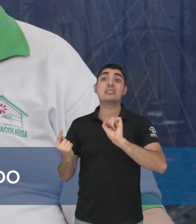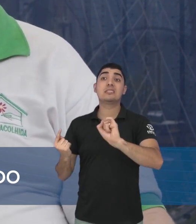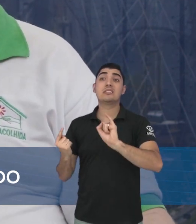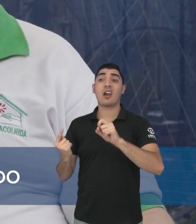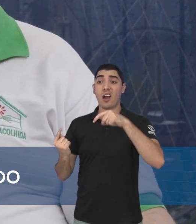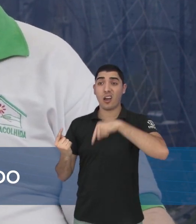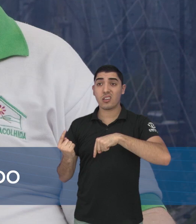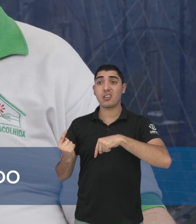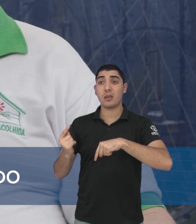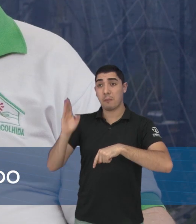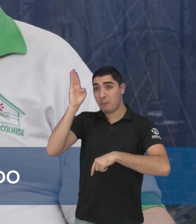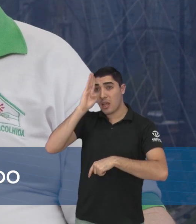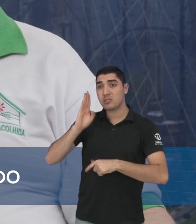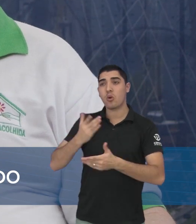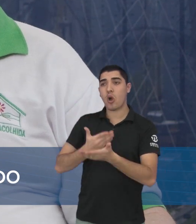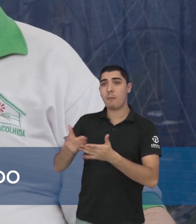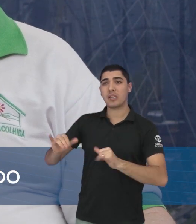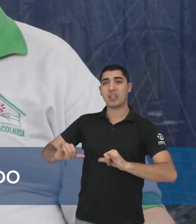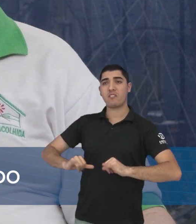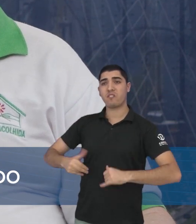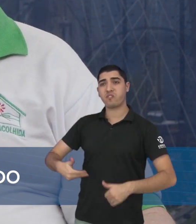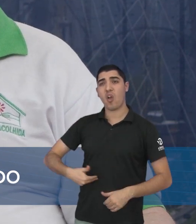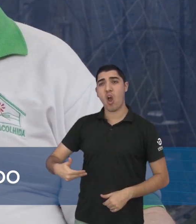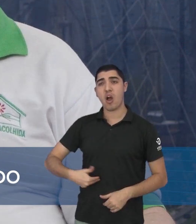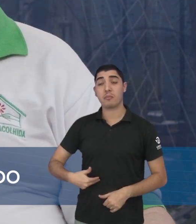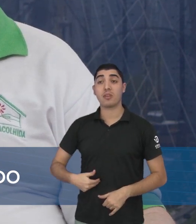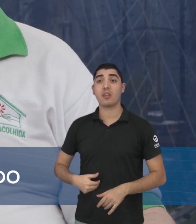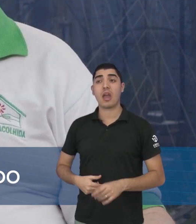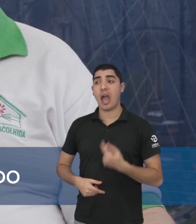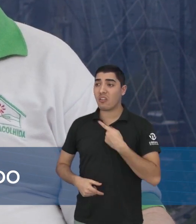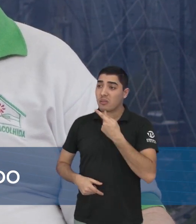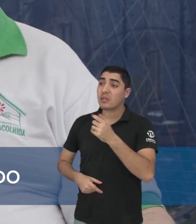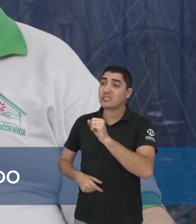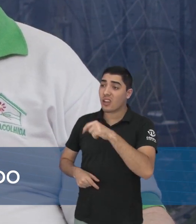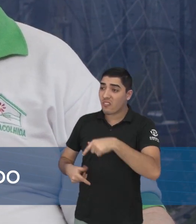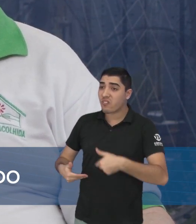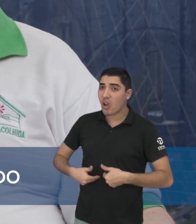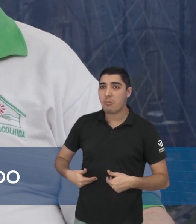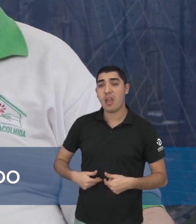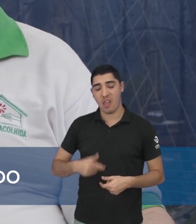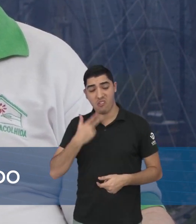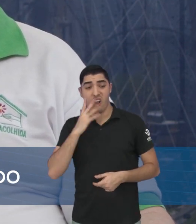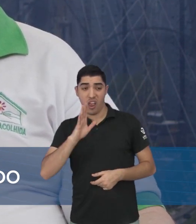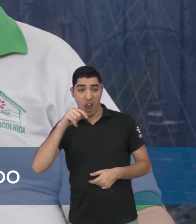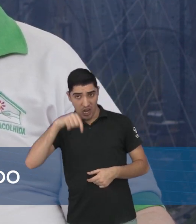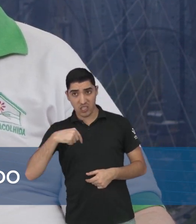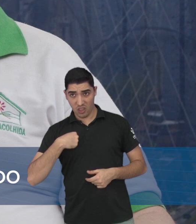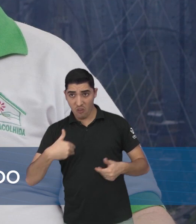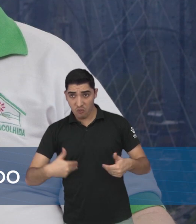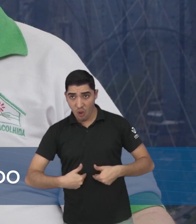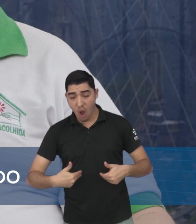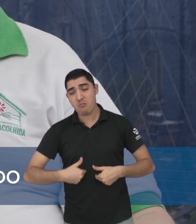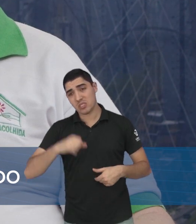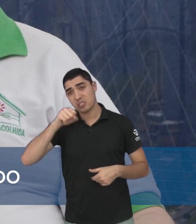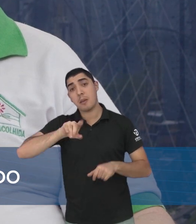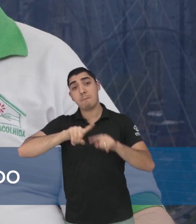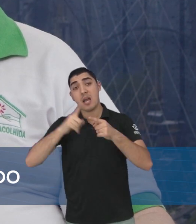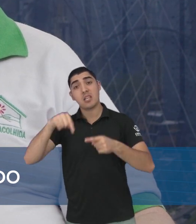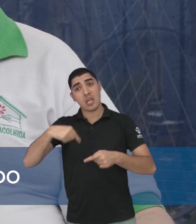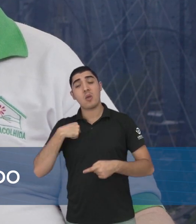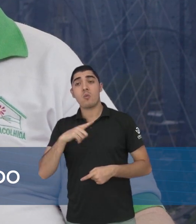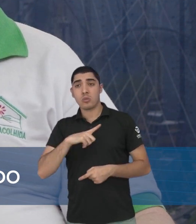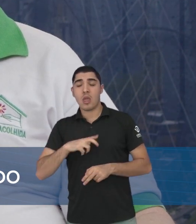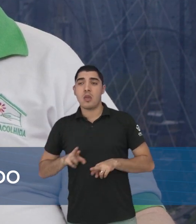aqui também. Aí ele falou, pelo menos aqui a gente pode passar fome, mas pelo menos a gente passa com